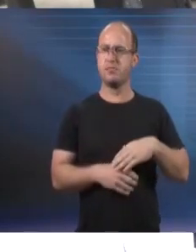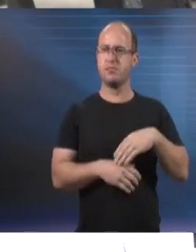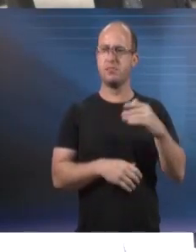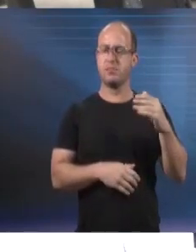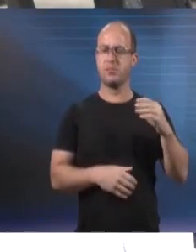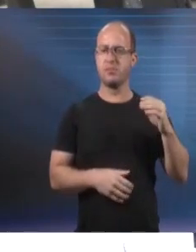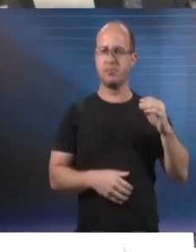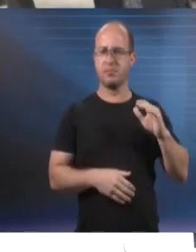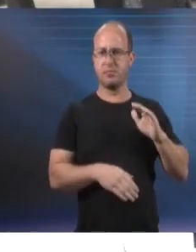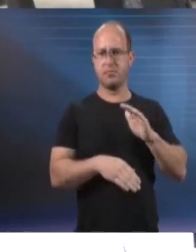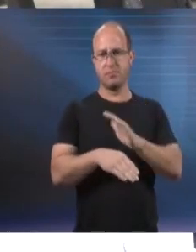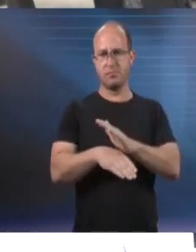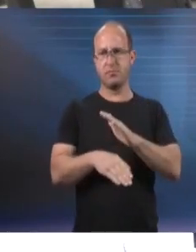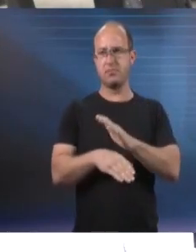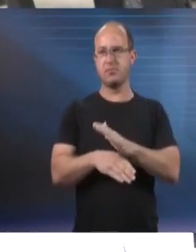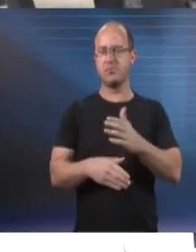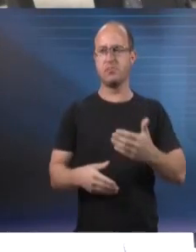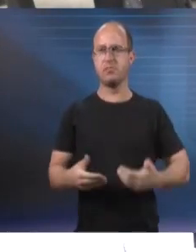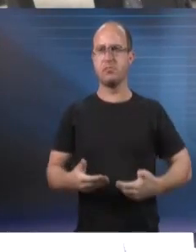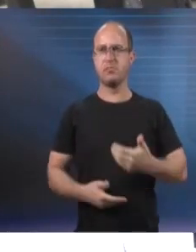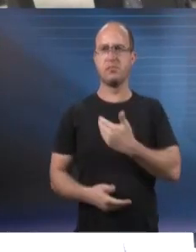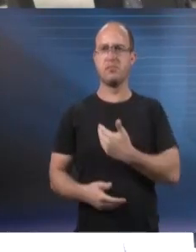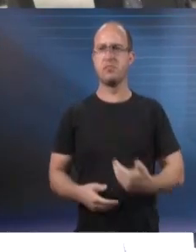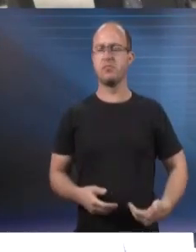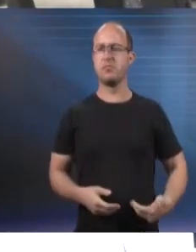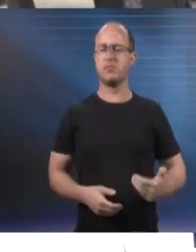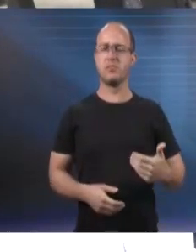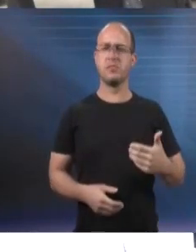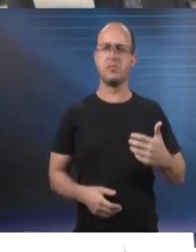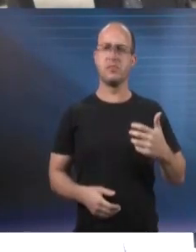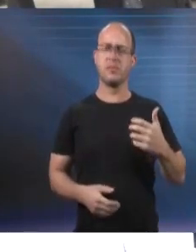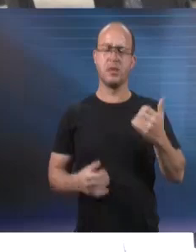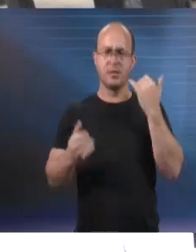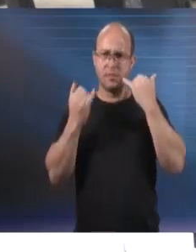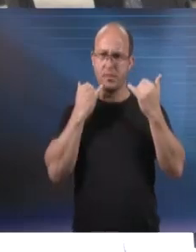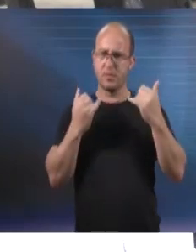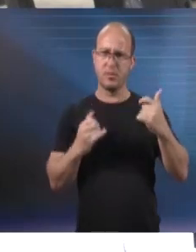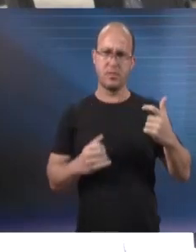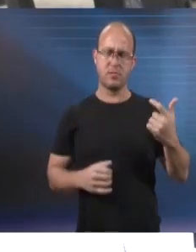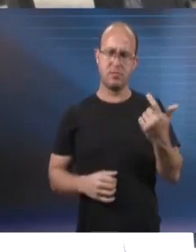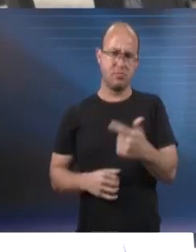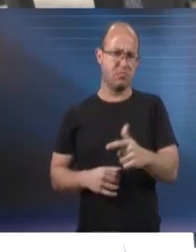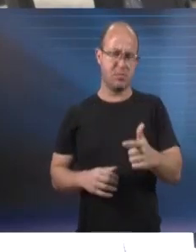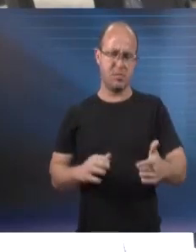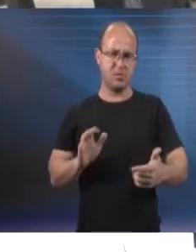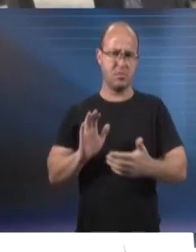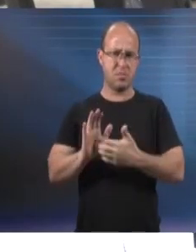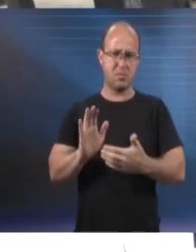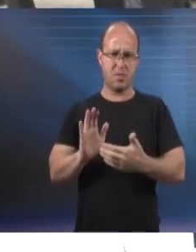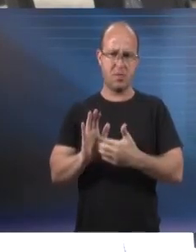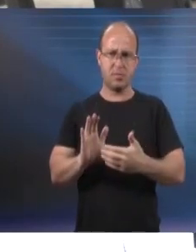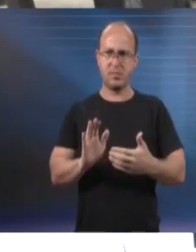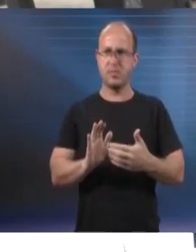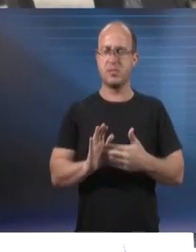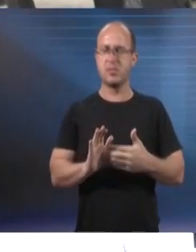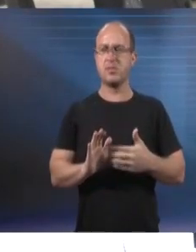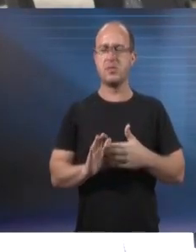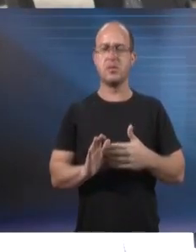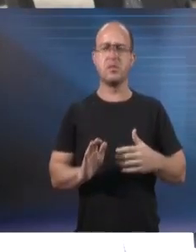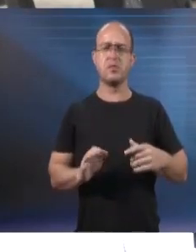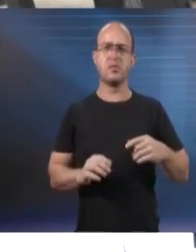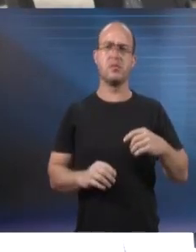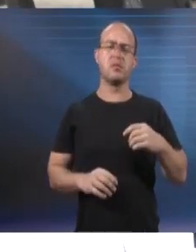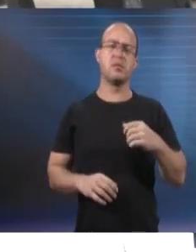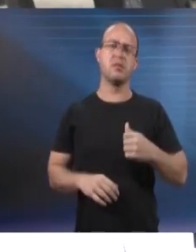concedeu benefícios aos servidores públicos, eu não tenho notícia de que ela tenha mandado proposta de aumento a servidores condicionados ao aumento de